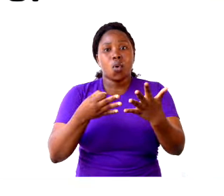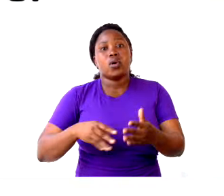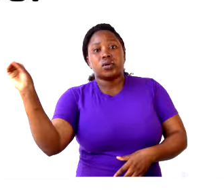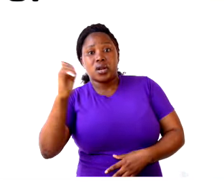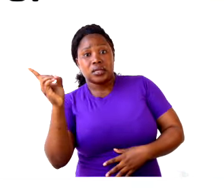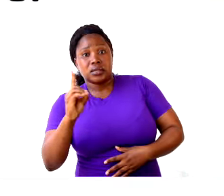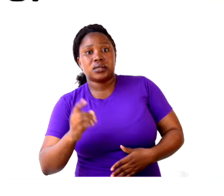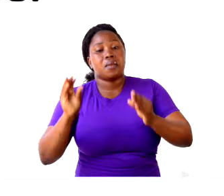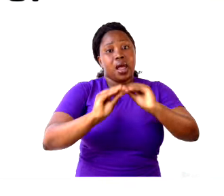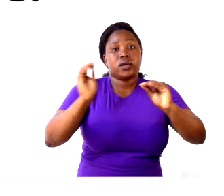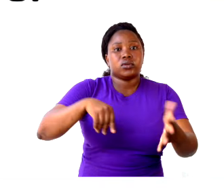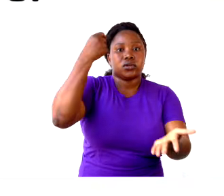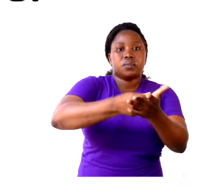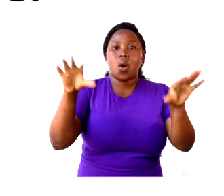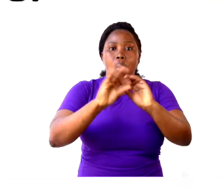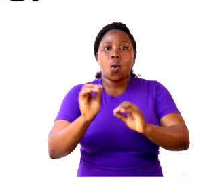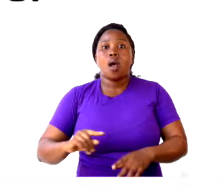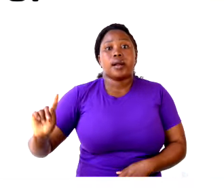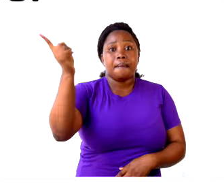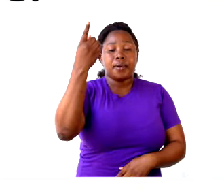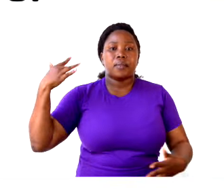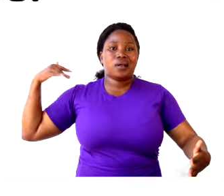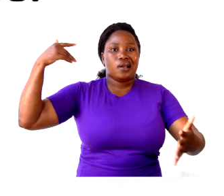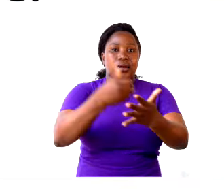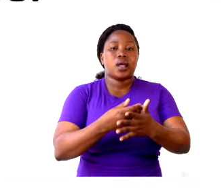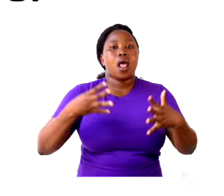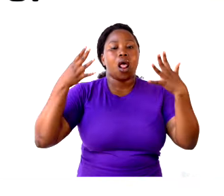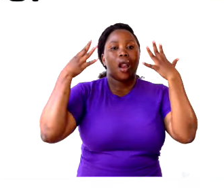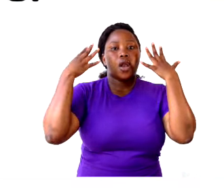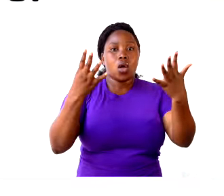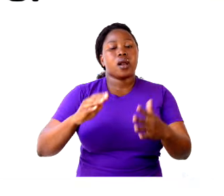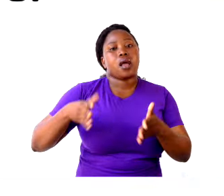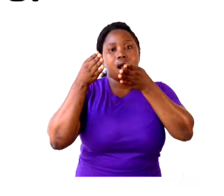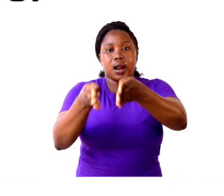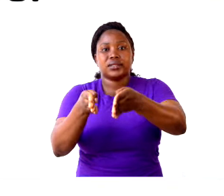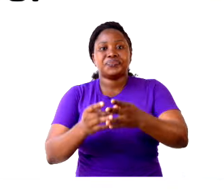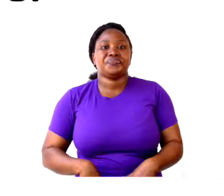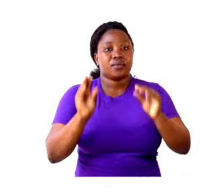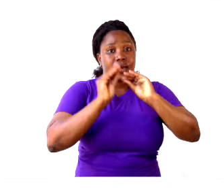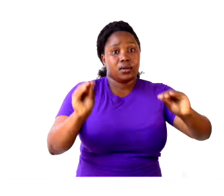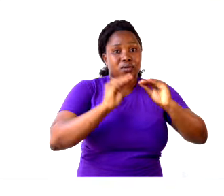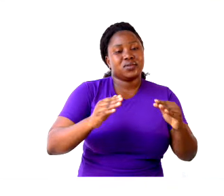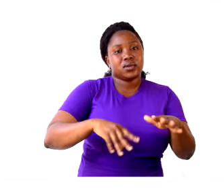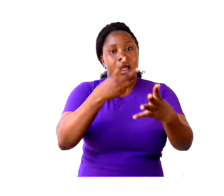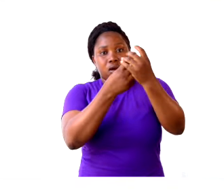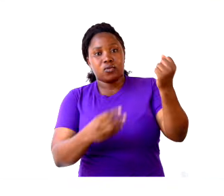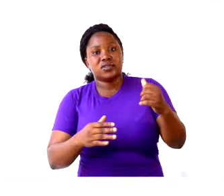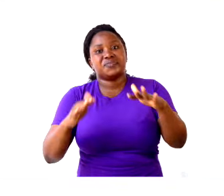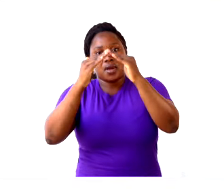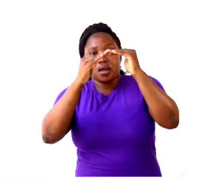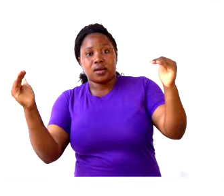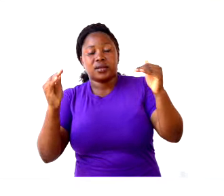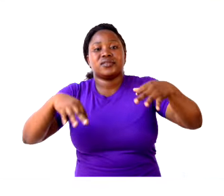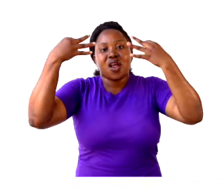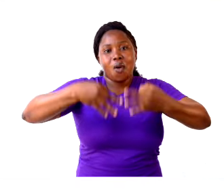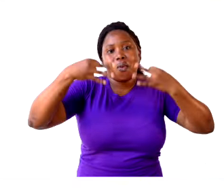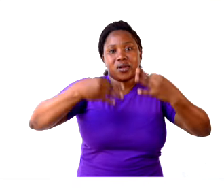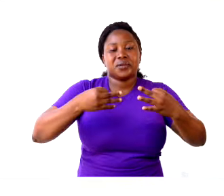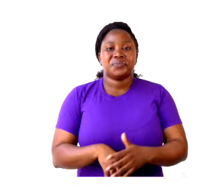18/2018, de 28 de dezembro, a educação é gratuita da primeira à nona classe, por uma educação